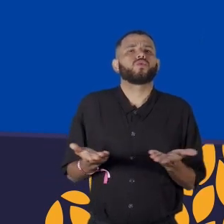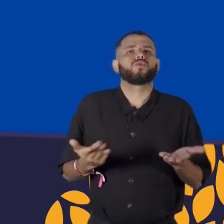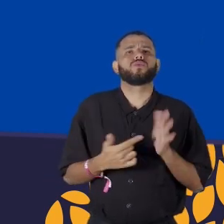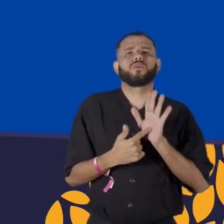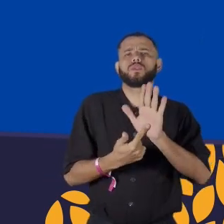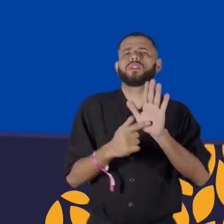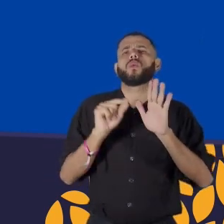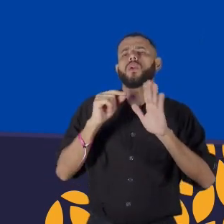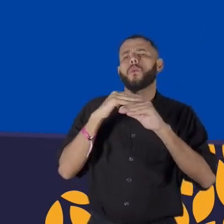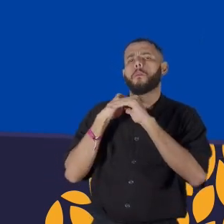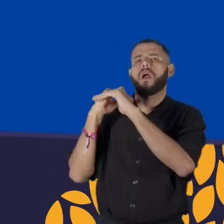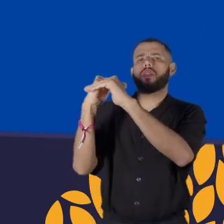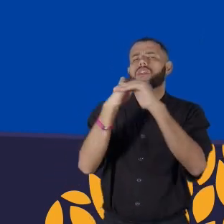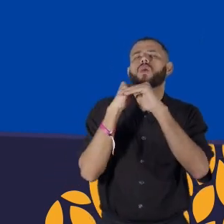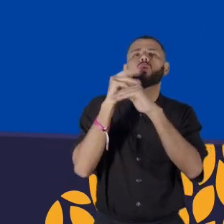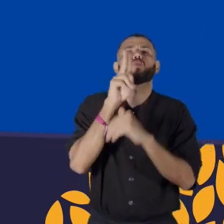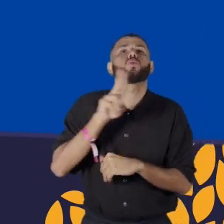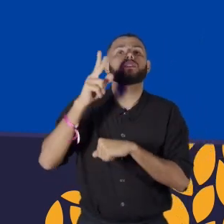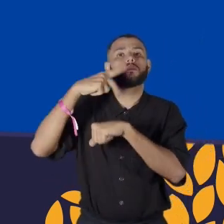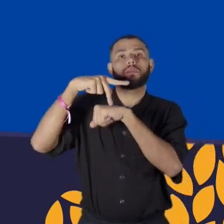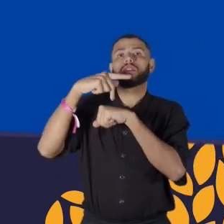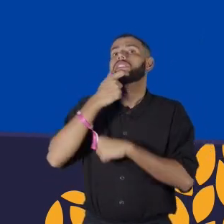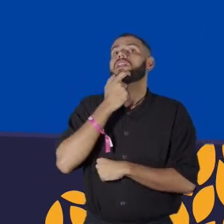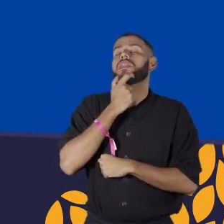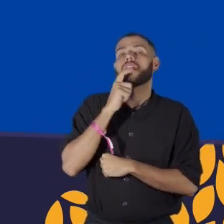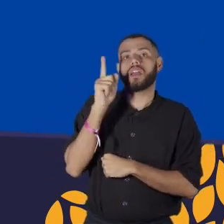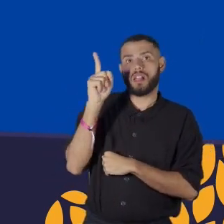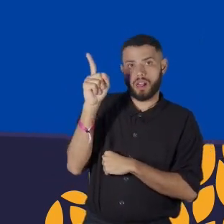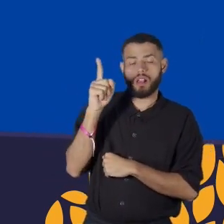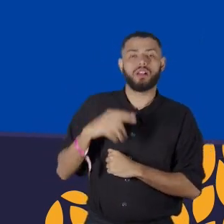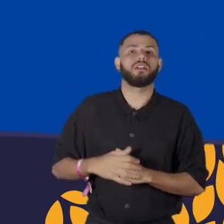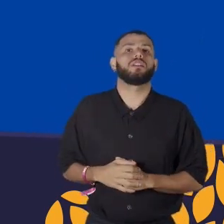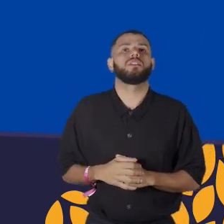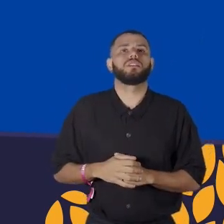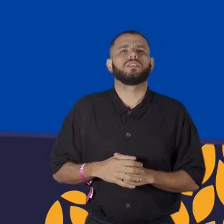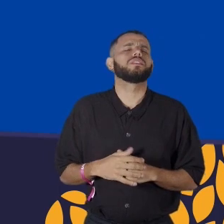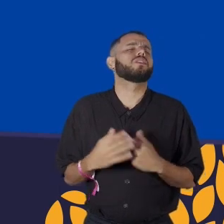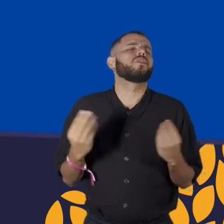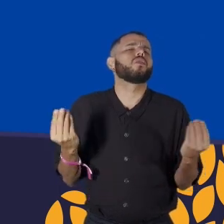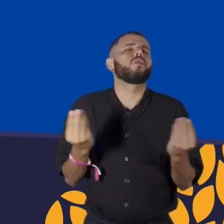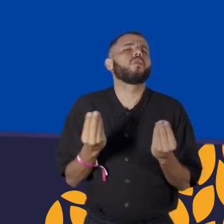que é usado lá no Reino Unido, como iniciar